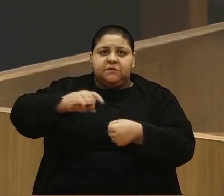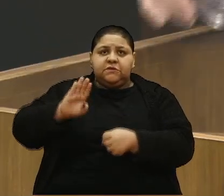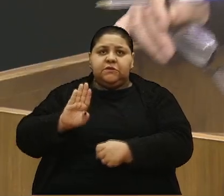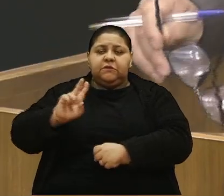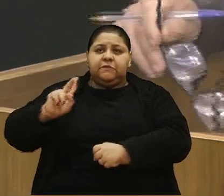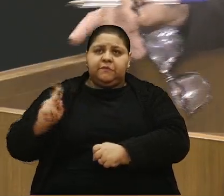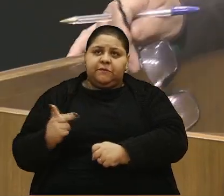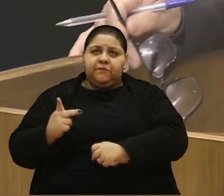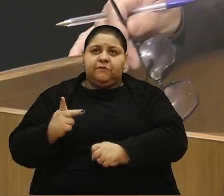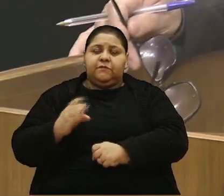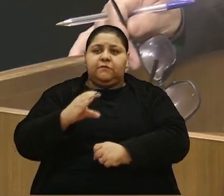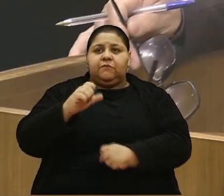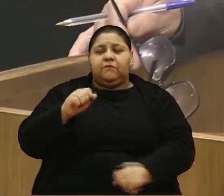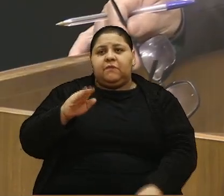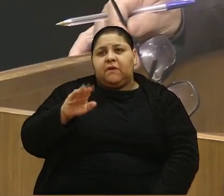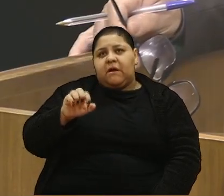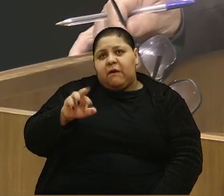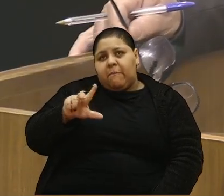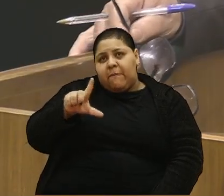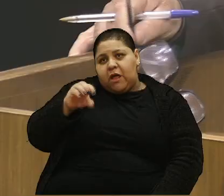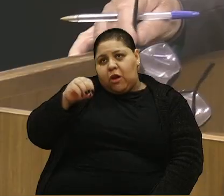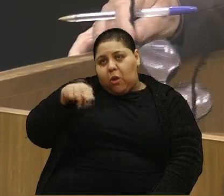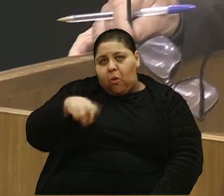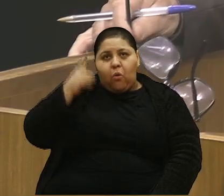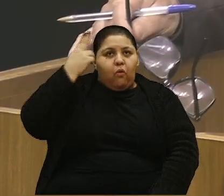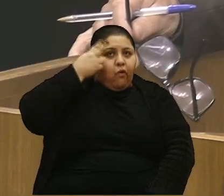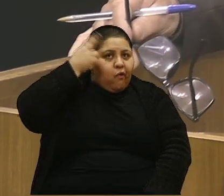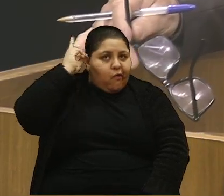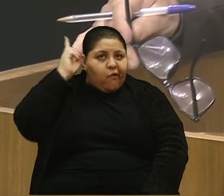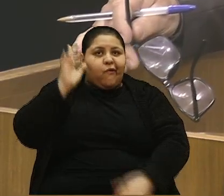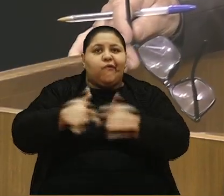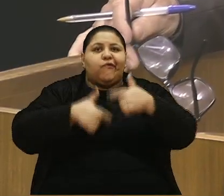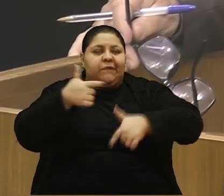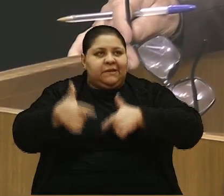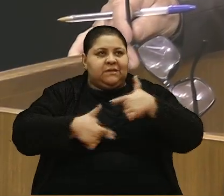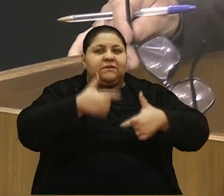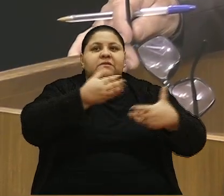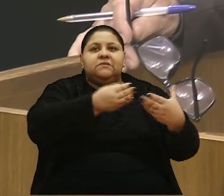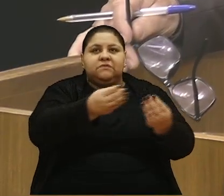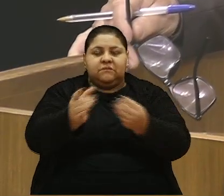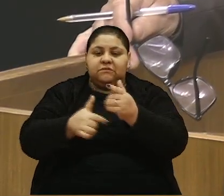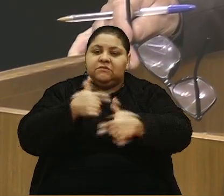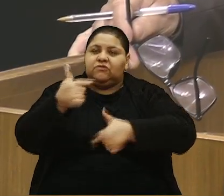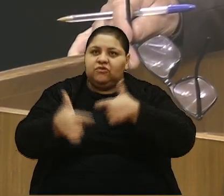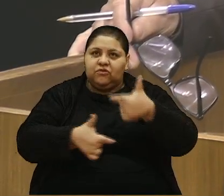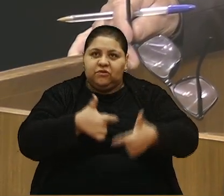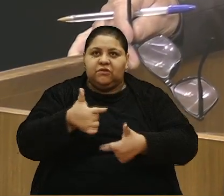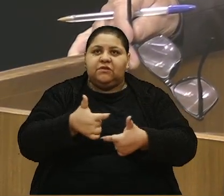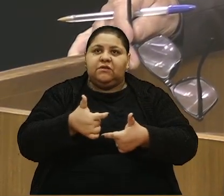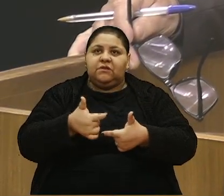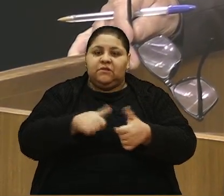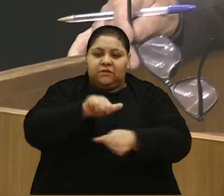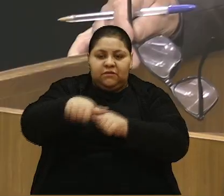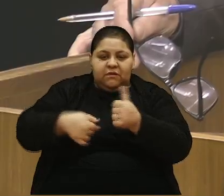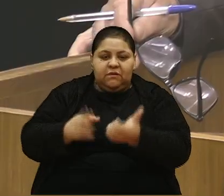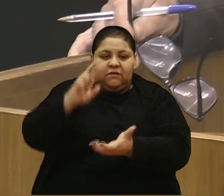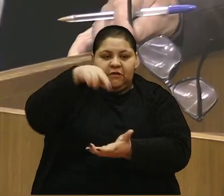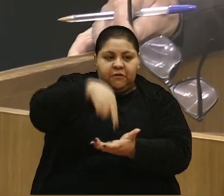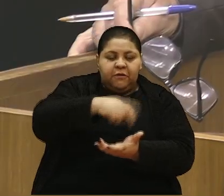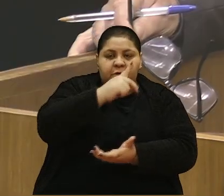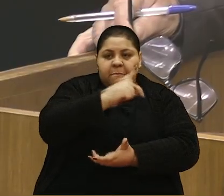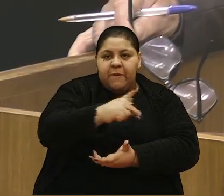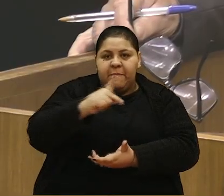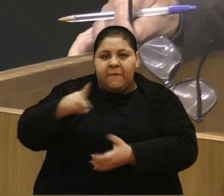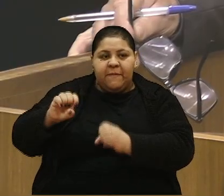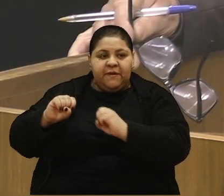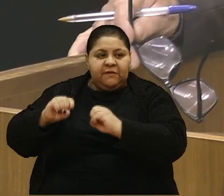o Cabelon, o Néspolo, que trabalharam muito e que estão trabalhando para que se torne realidade a PPP da educação